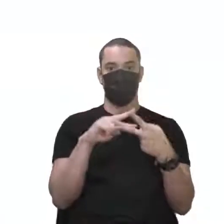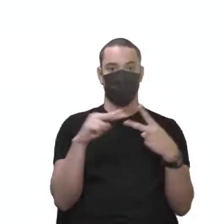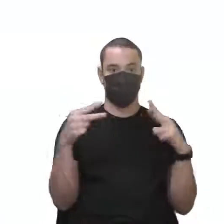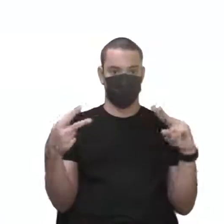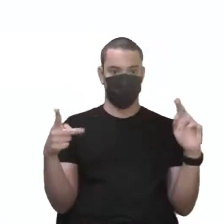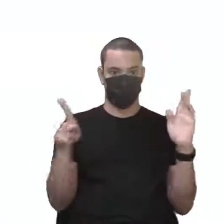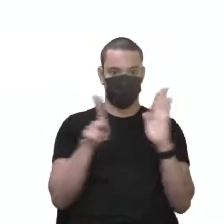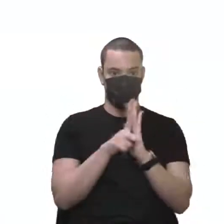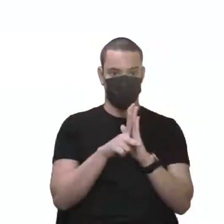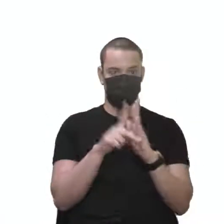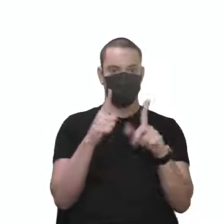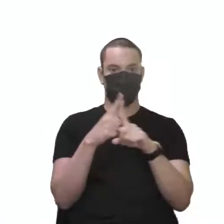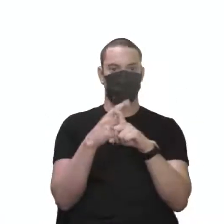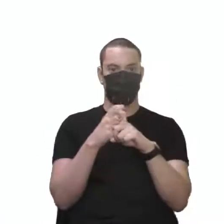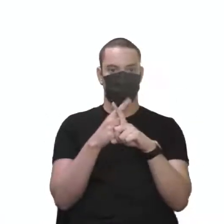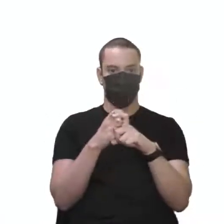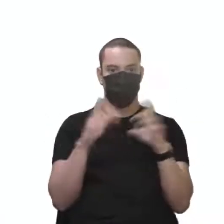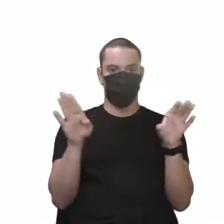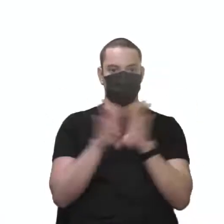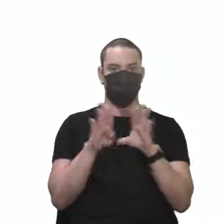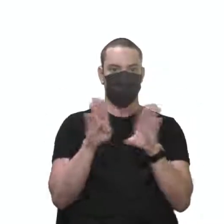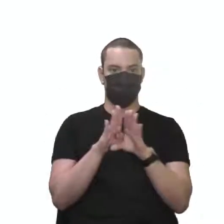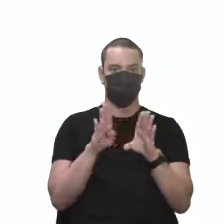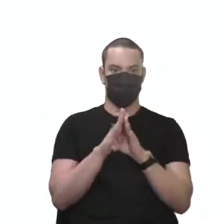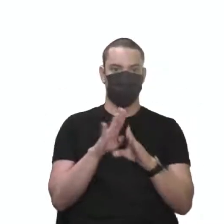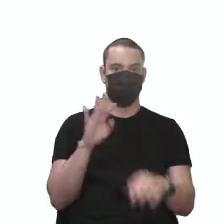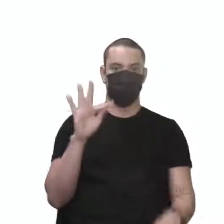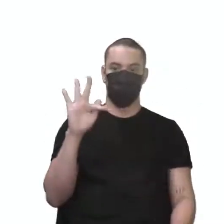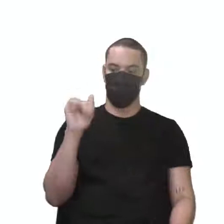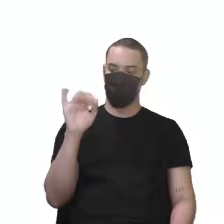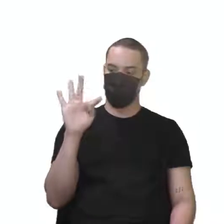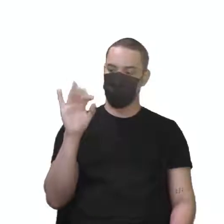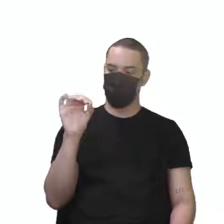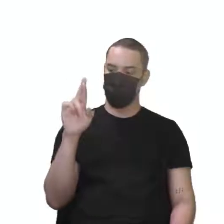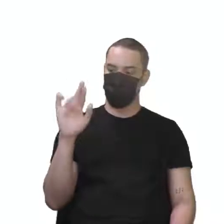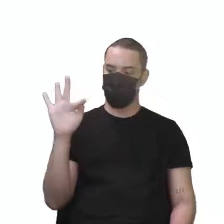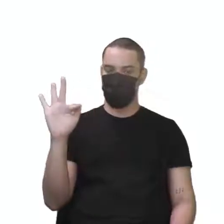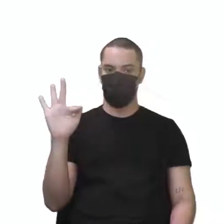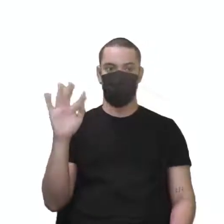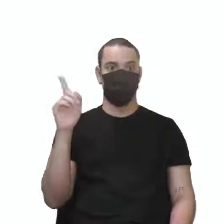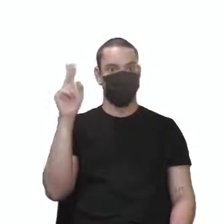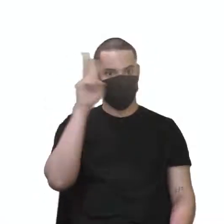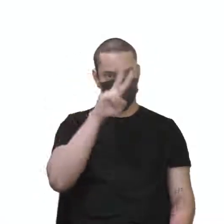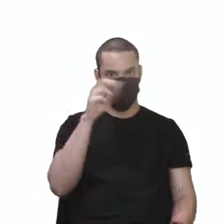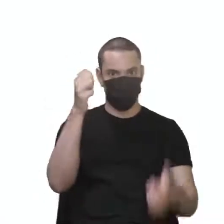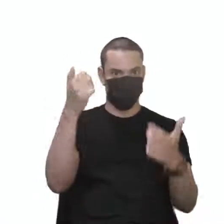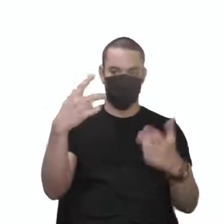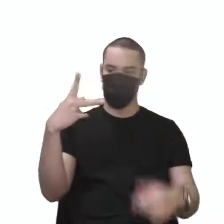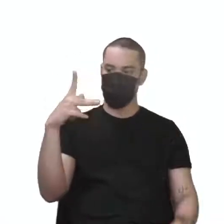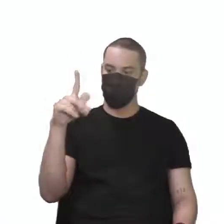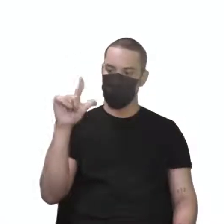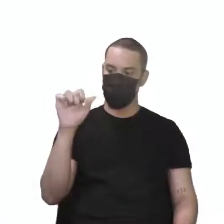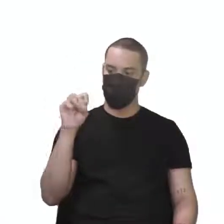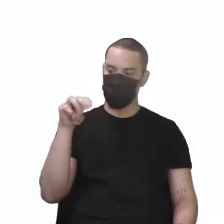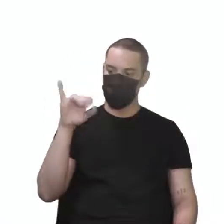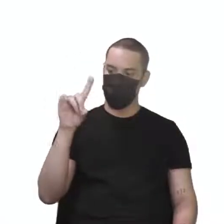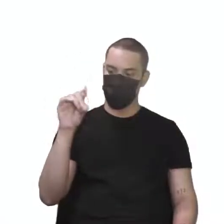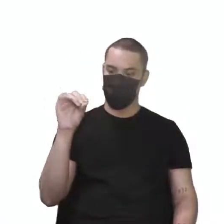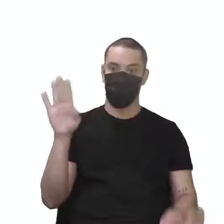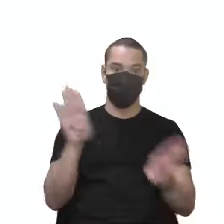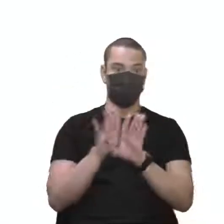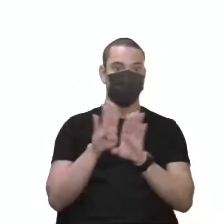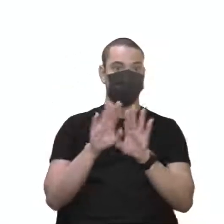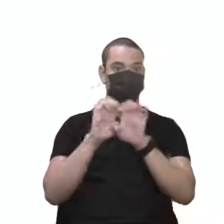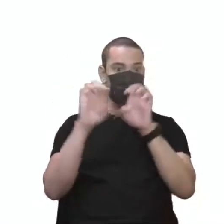DNA cromossomal quanto o fator F, que é o plasmídio. Perfeito. Ela tem essas estruturas